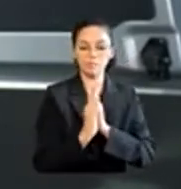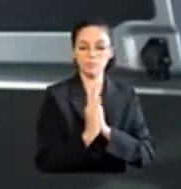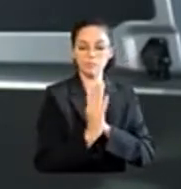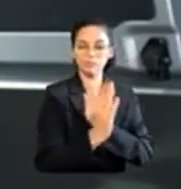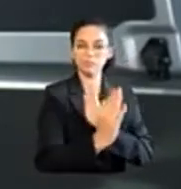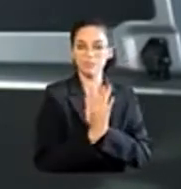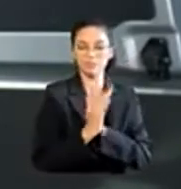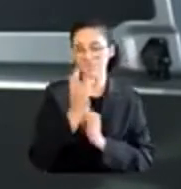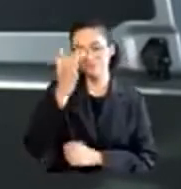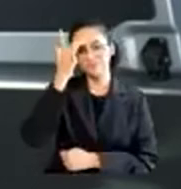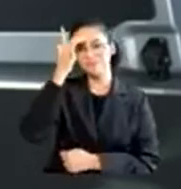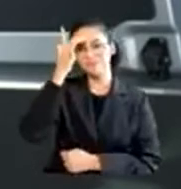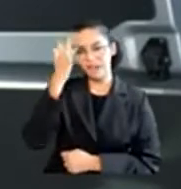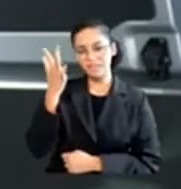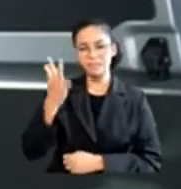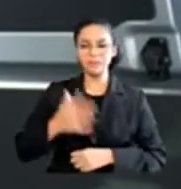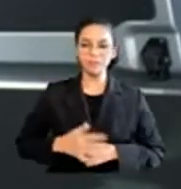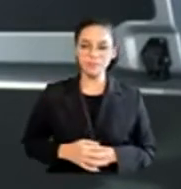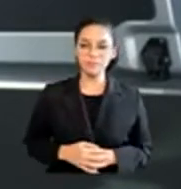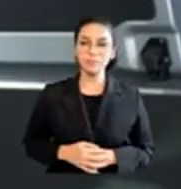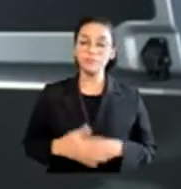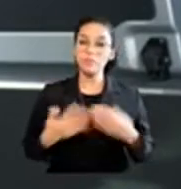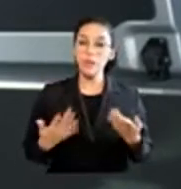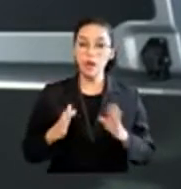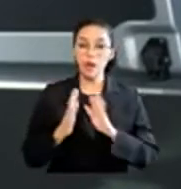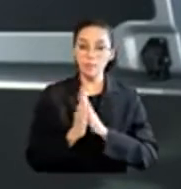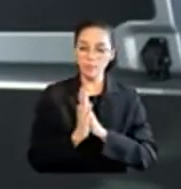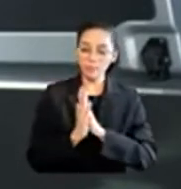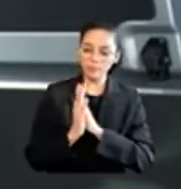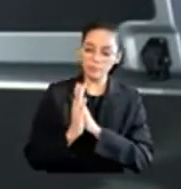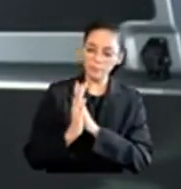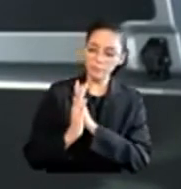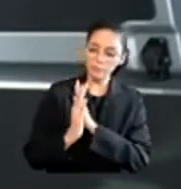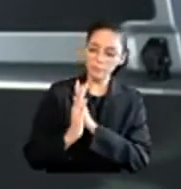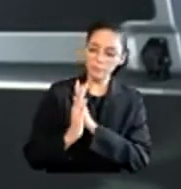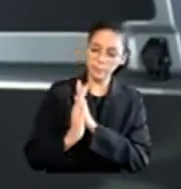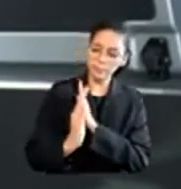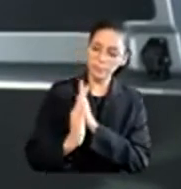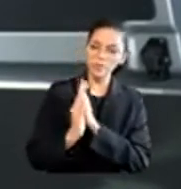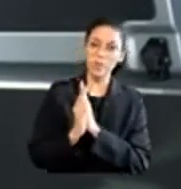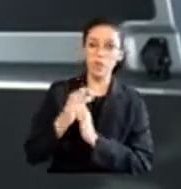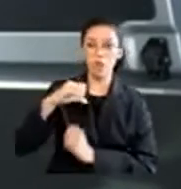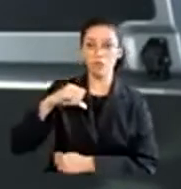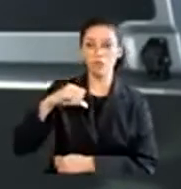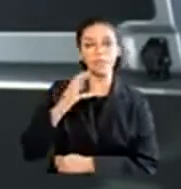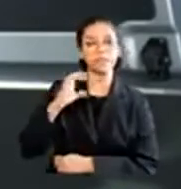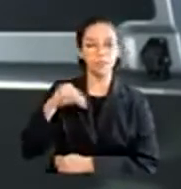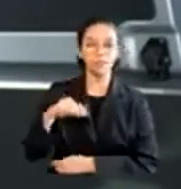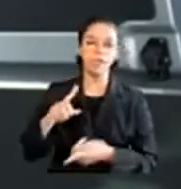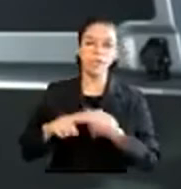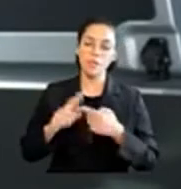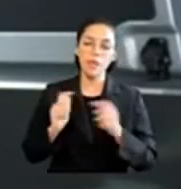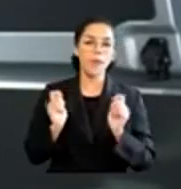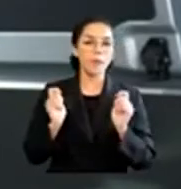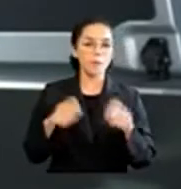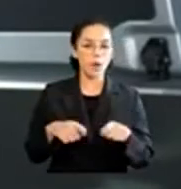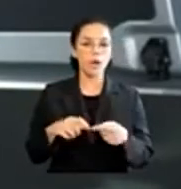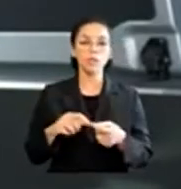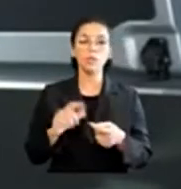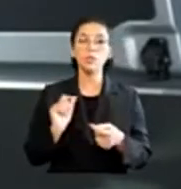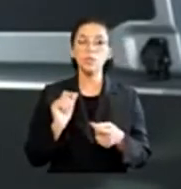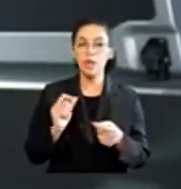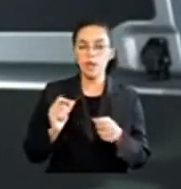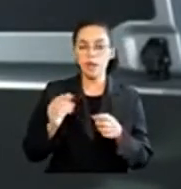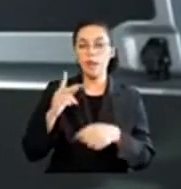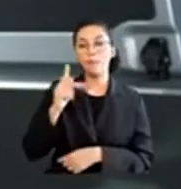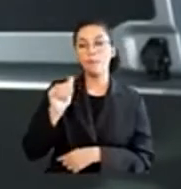lateral. E como a abertura dessa porta passa de 93 centímetros, também é possível fazer carregamento de pallets de